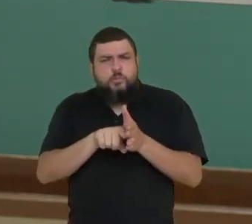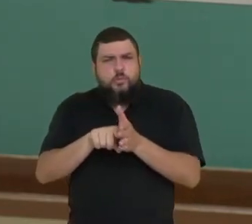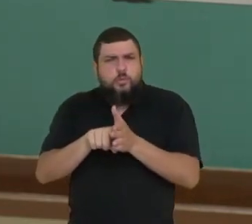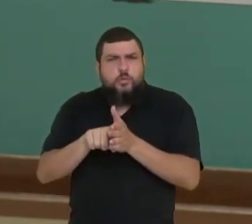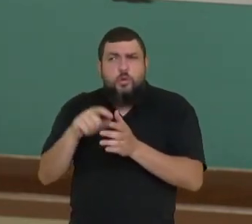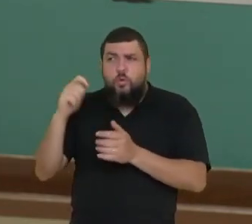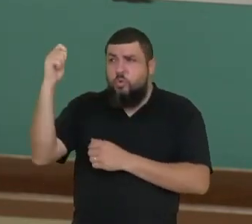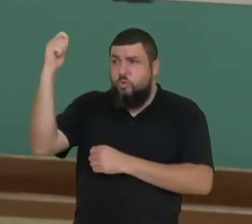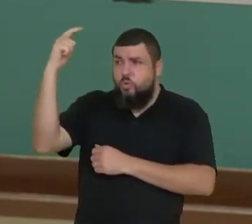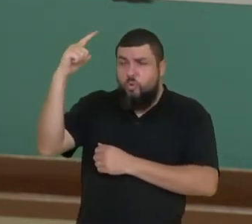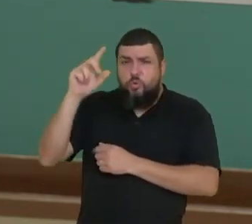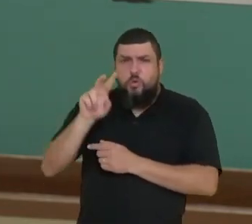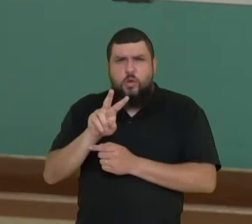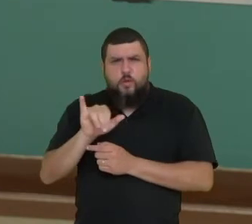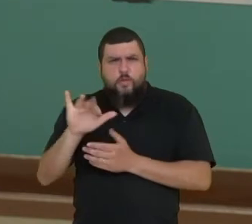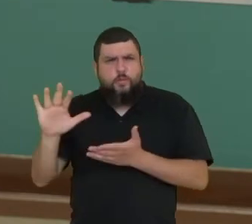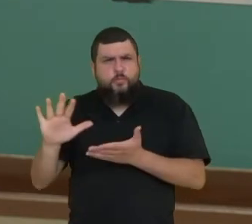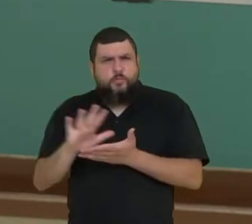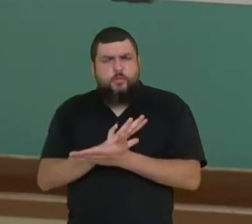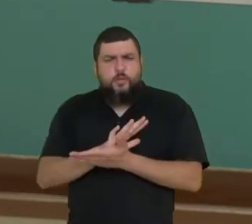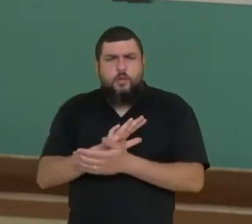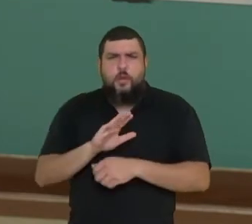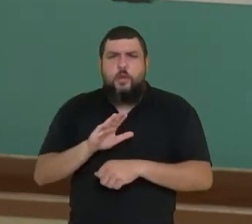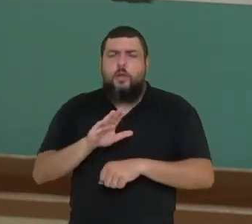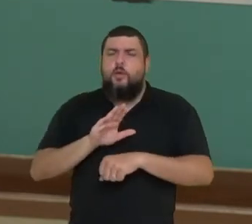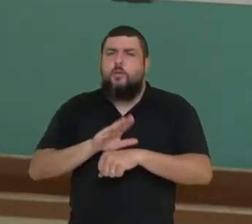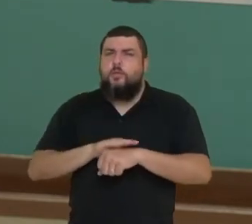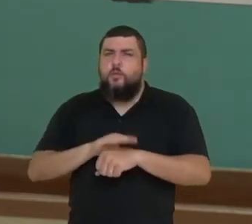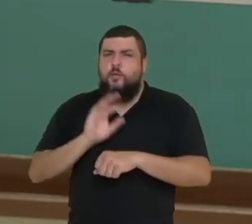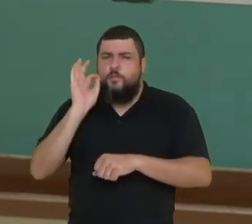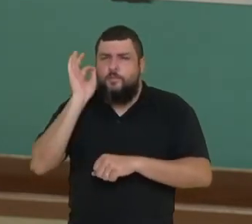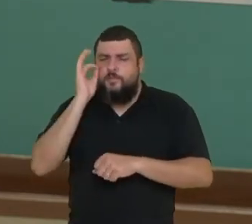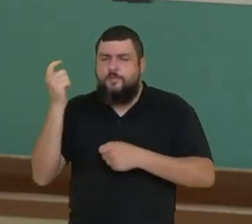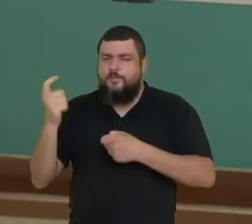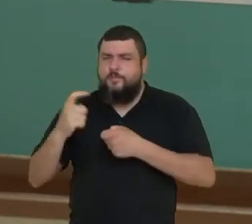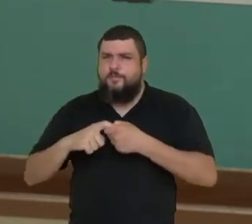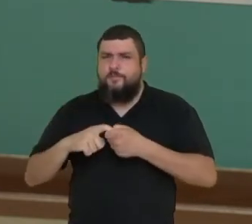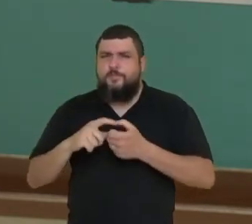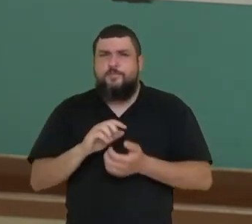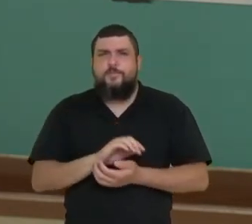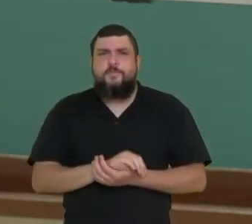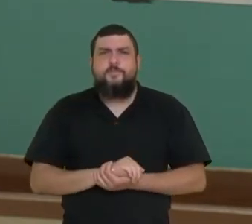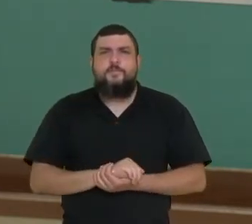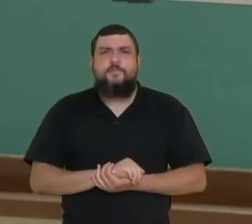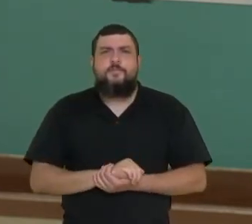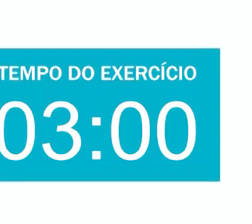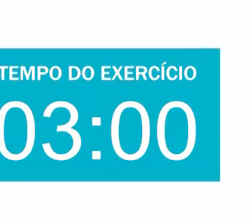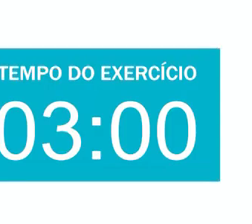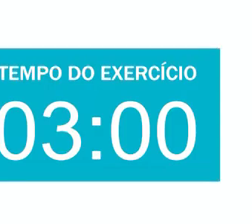morrer, certo? Eu vou dar um tempinho para vocês poderem pensar sobre isso e daqui a pouco a gente volta para responder.